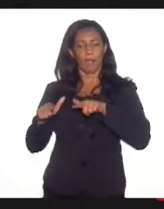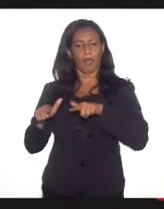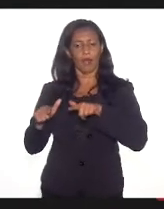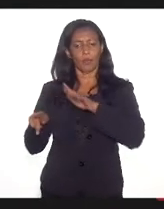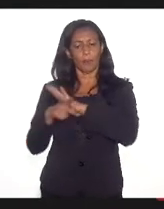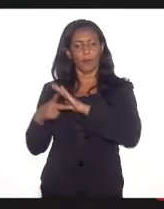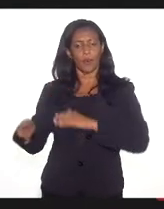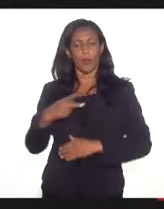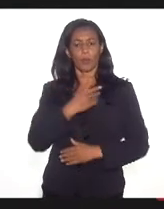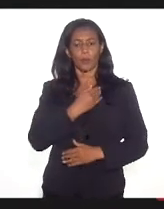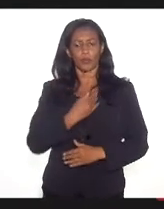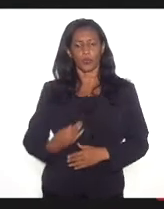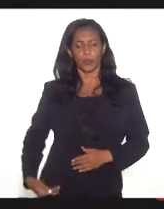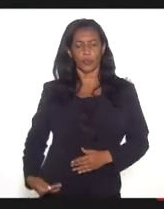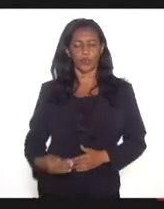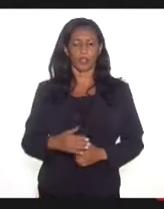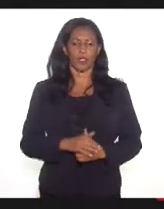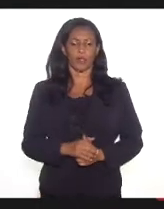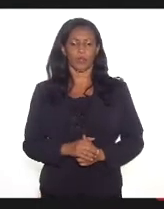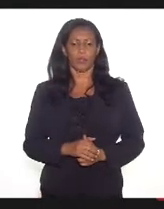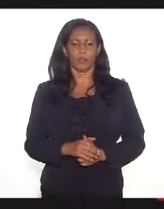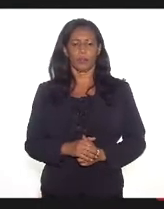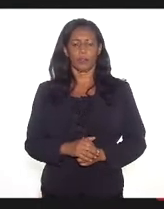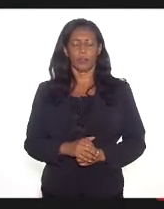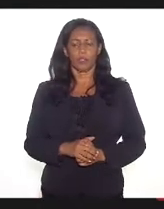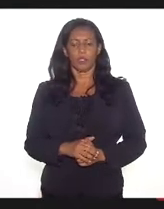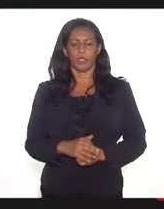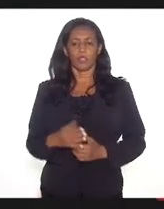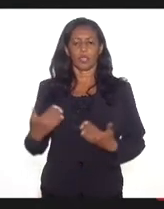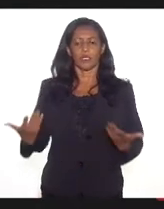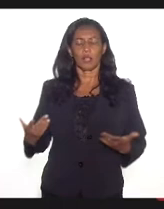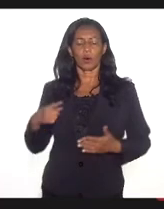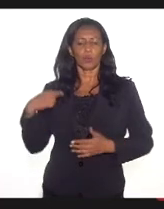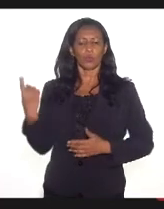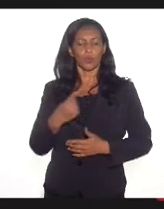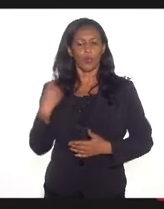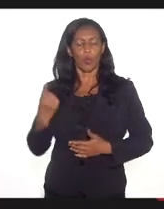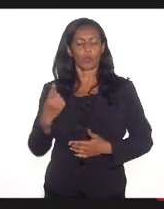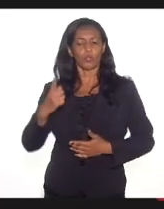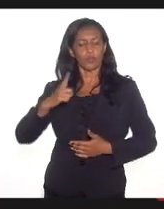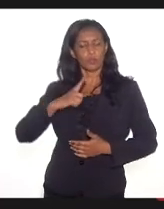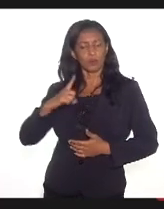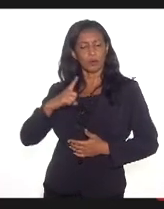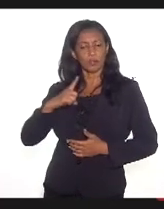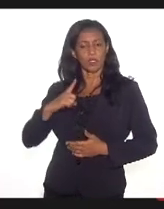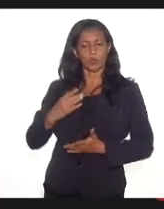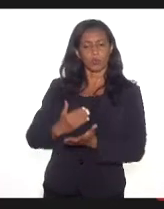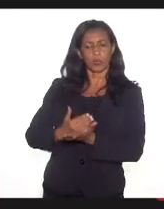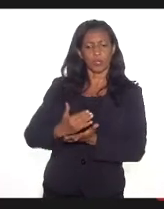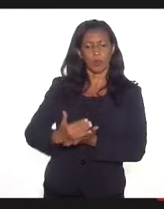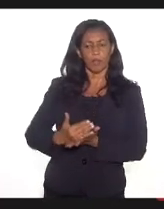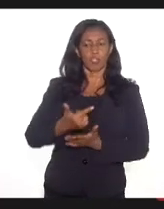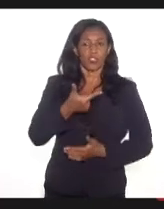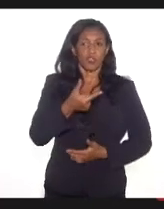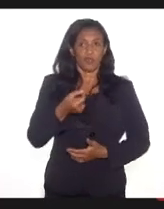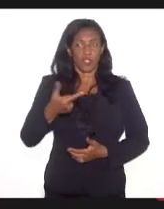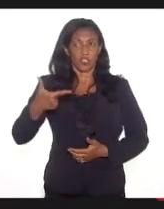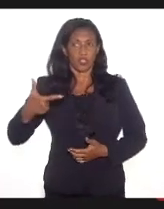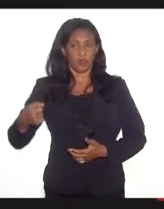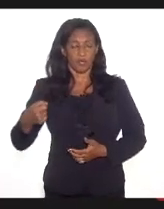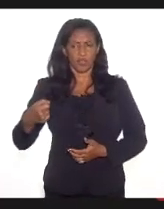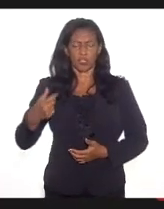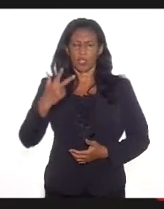a todos nós com relação a esses dados de empregos que nós estamos tendo que usar a partir aí de 2020 a gente